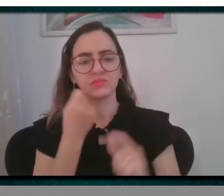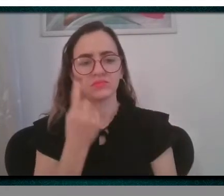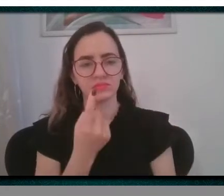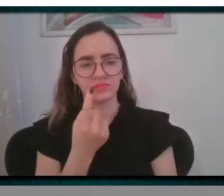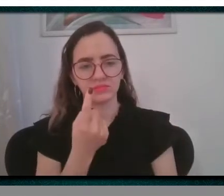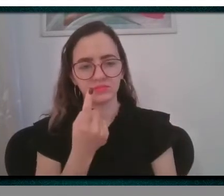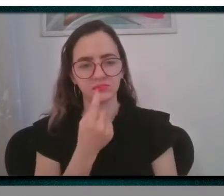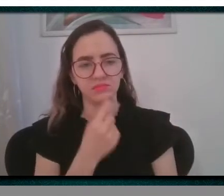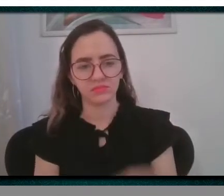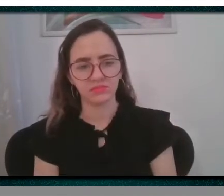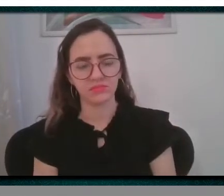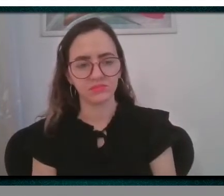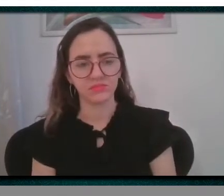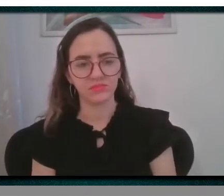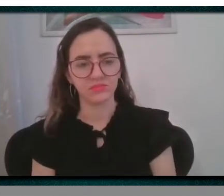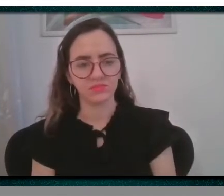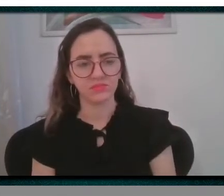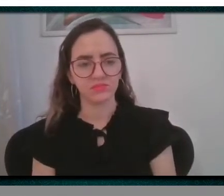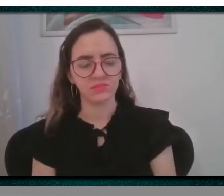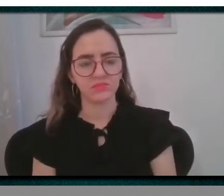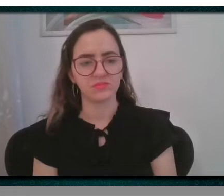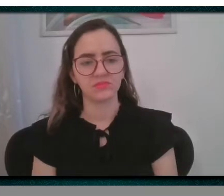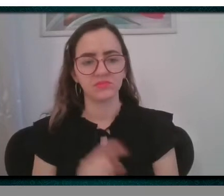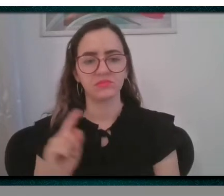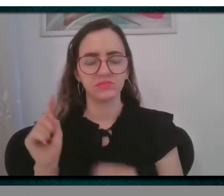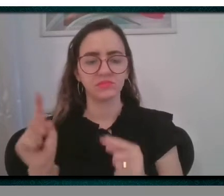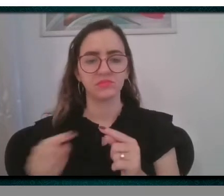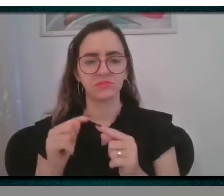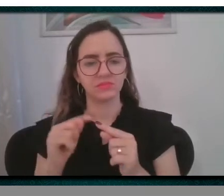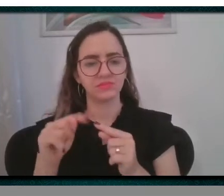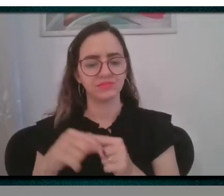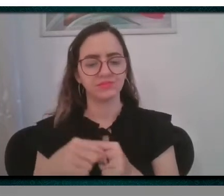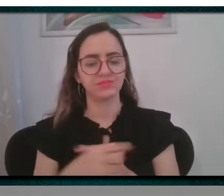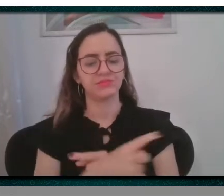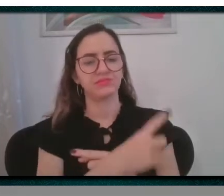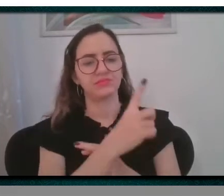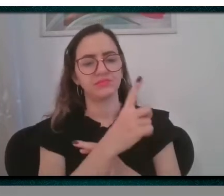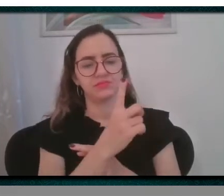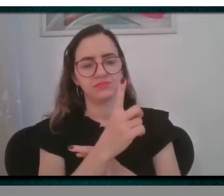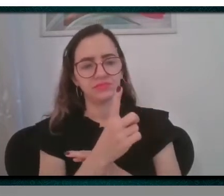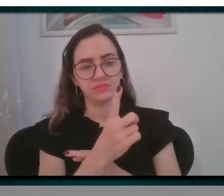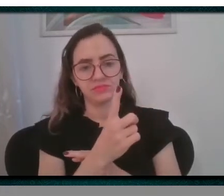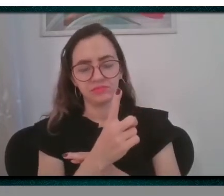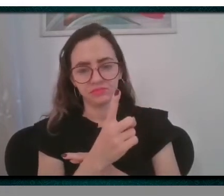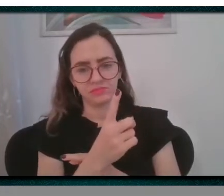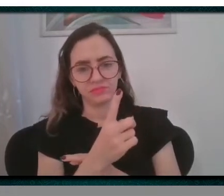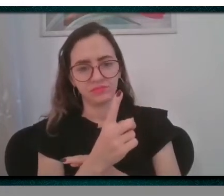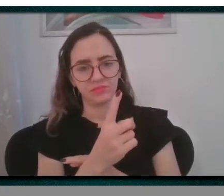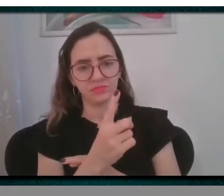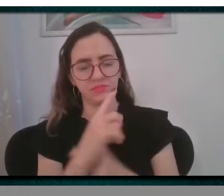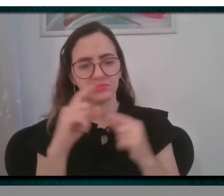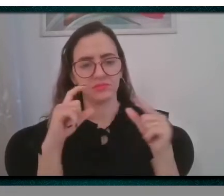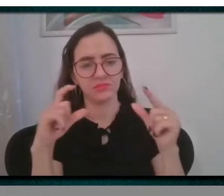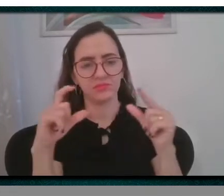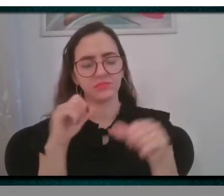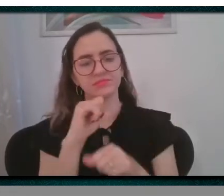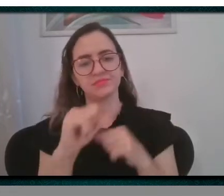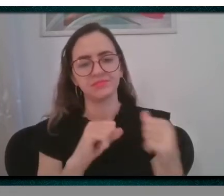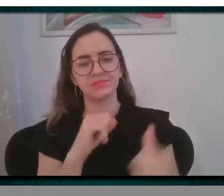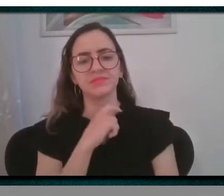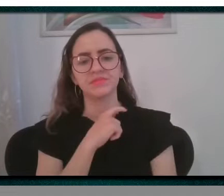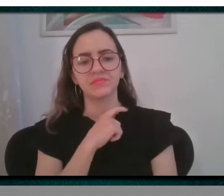cá. Tá? Quando a gente subiu para o lado de cá, essa fórmula ela recebeu uma mudança, ela